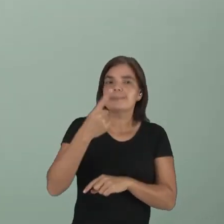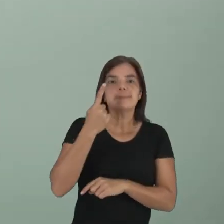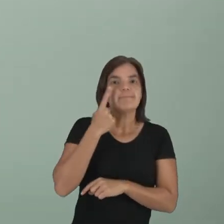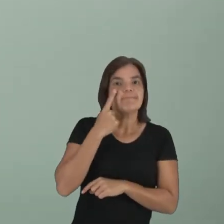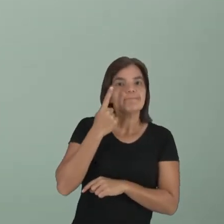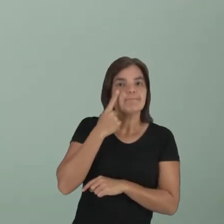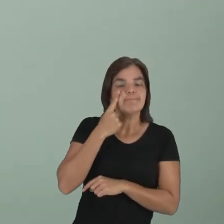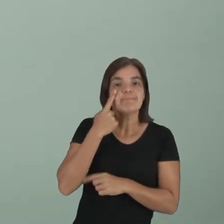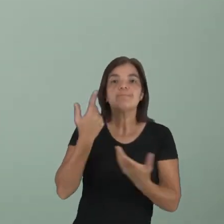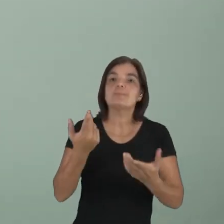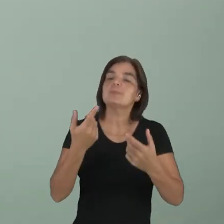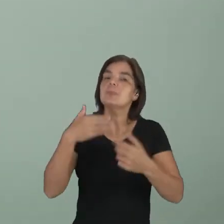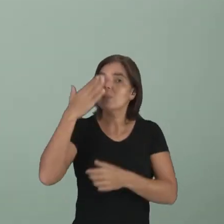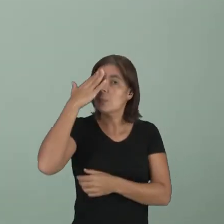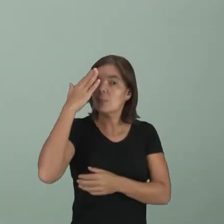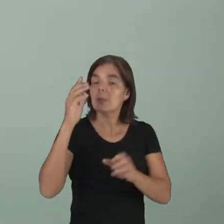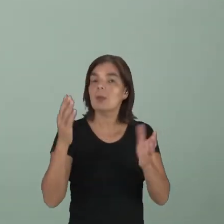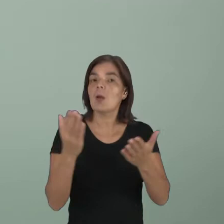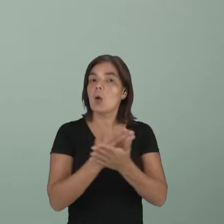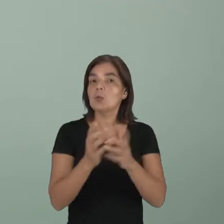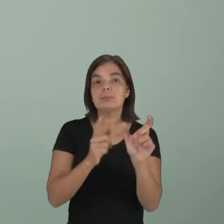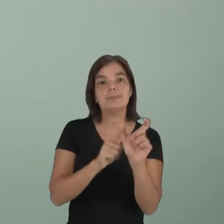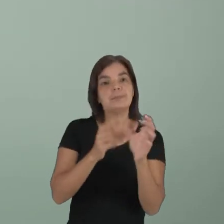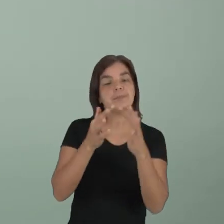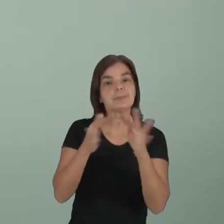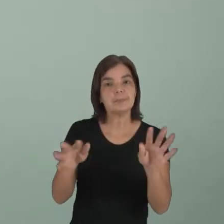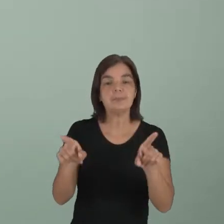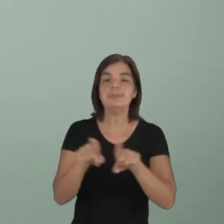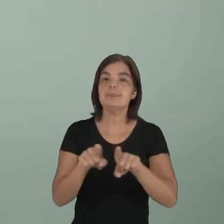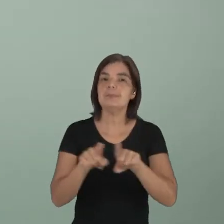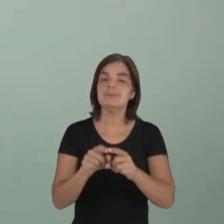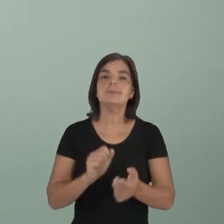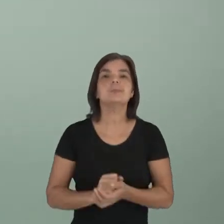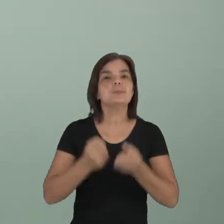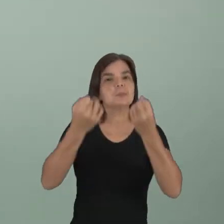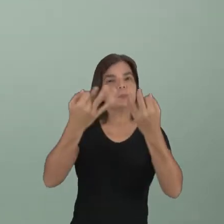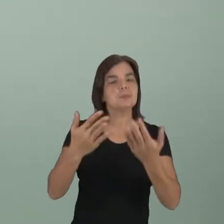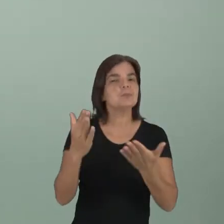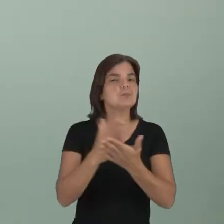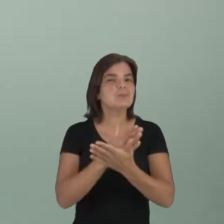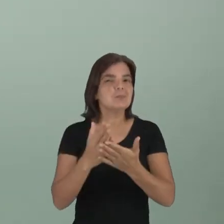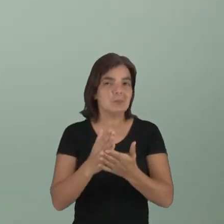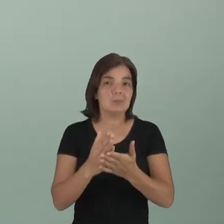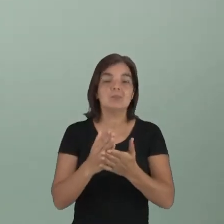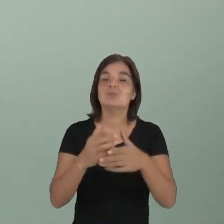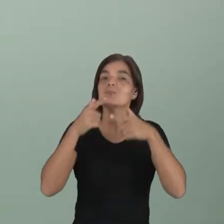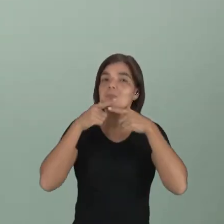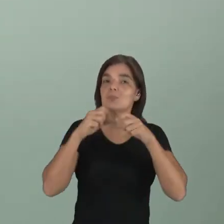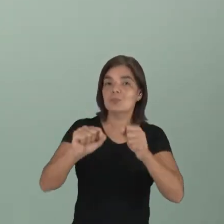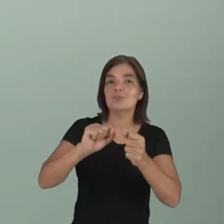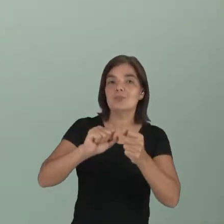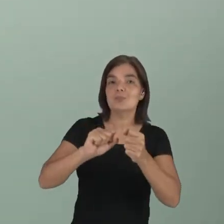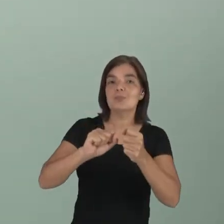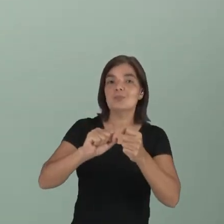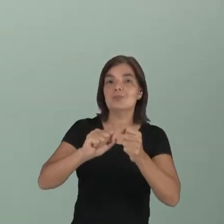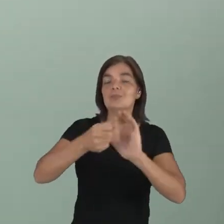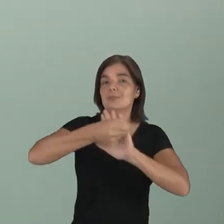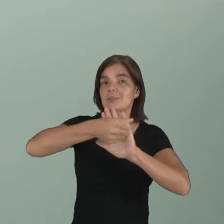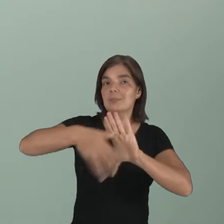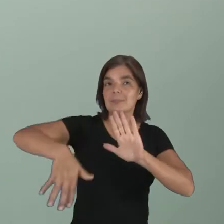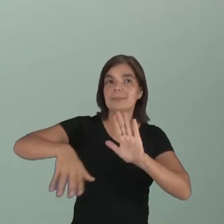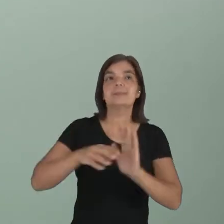precisa interpretar determinada expressão e frase. Nós vamos falar sobre algumas figuras de linguagem, tá